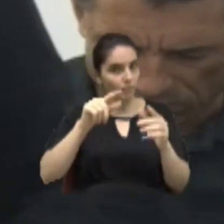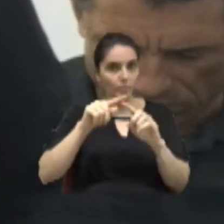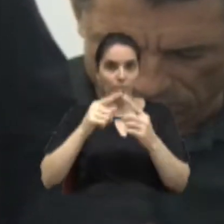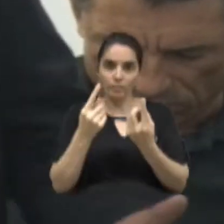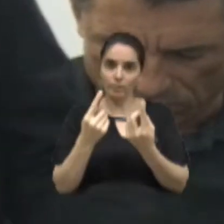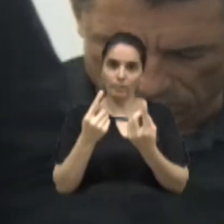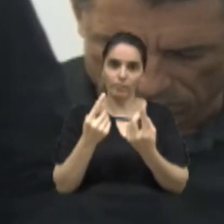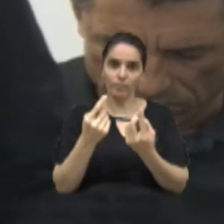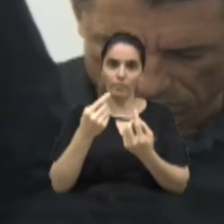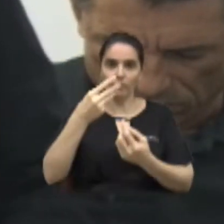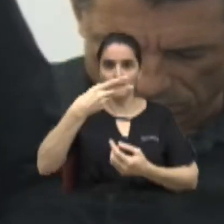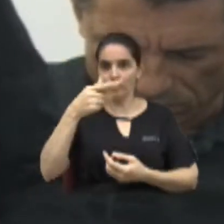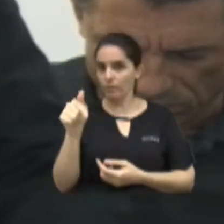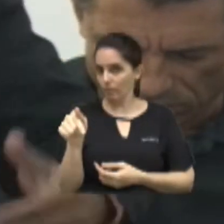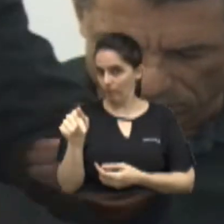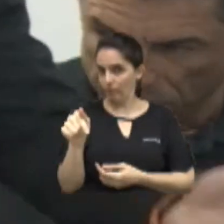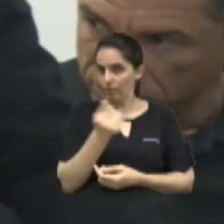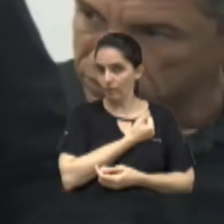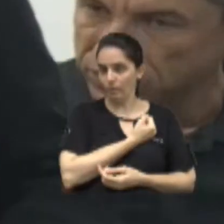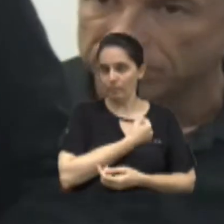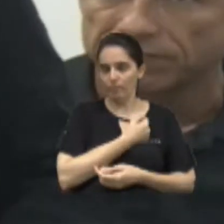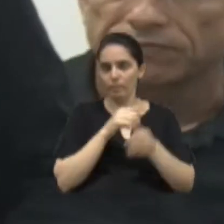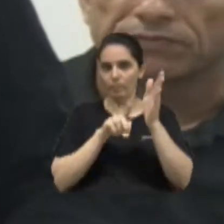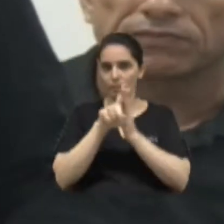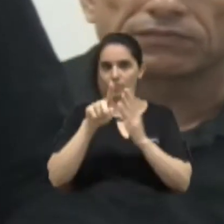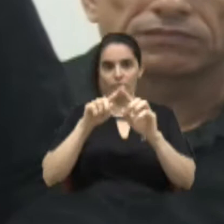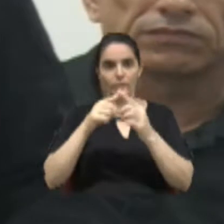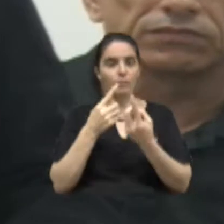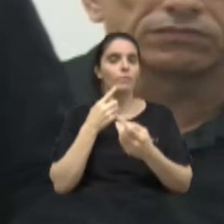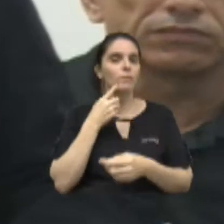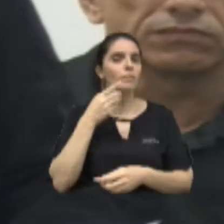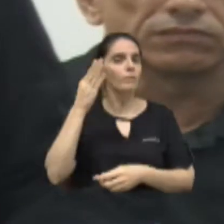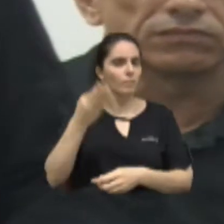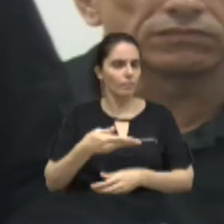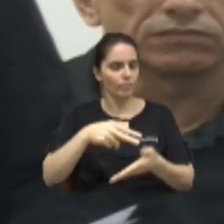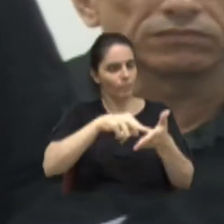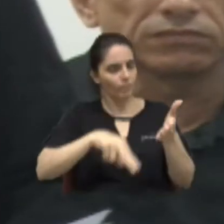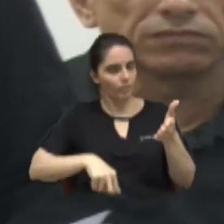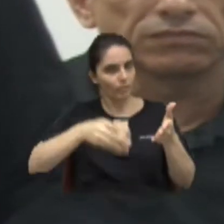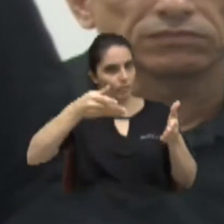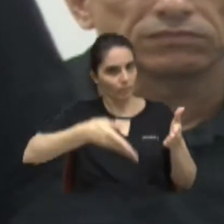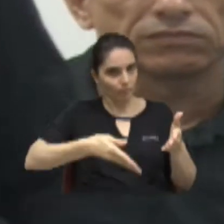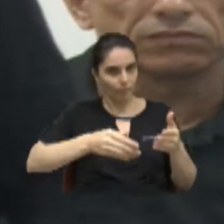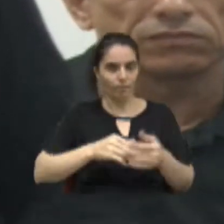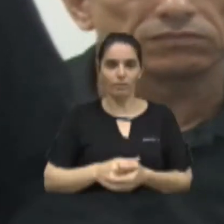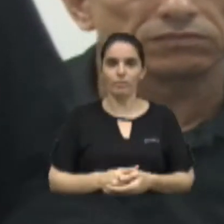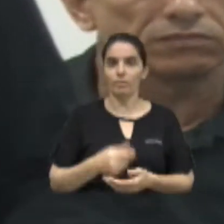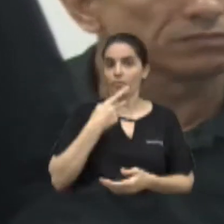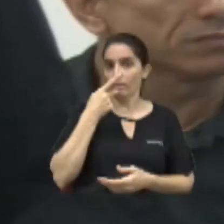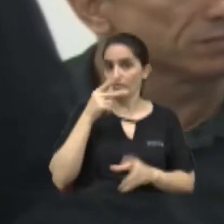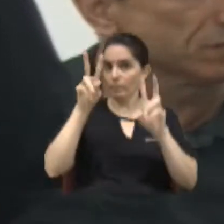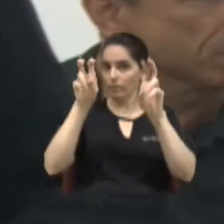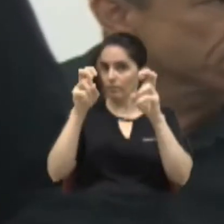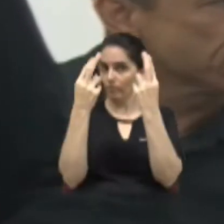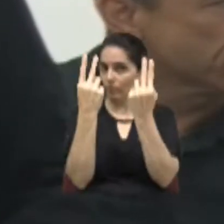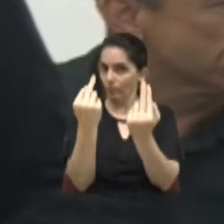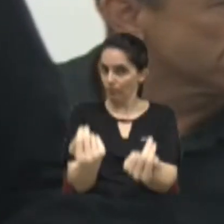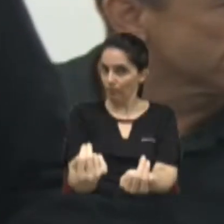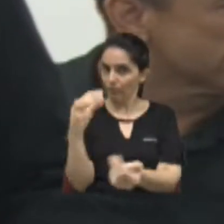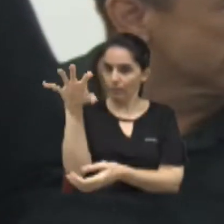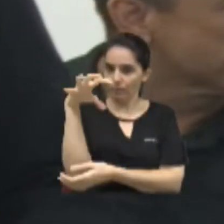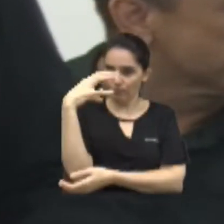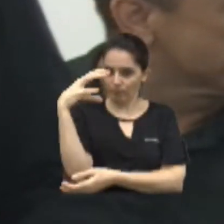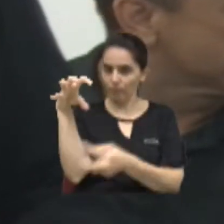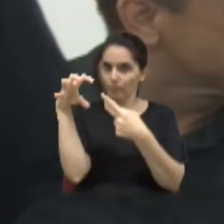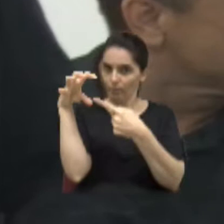requerimento é o número 37. Como o senhor já está sendo lido hoje, e está tratando do mesmo assunto, que é a fiscalização